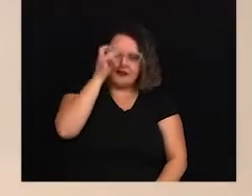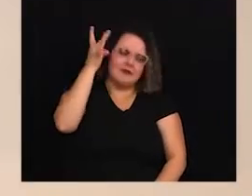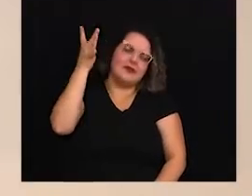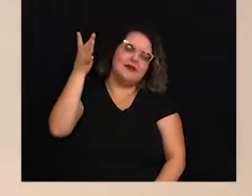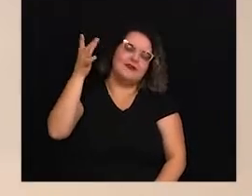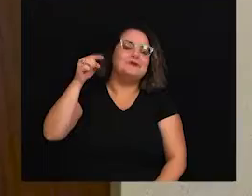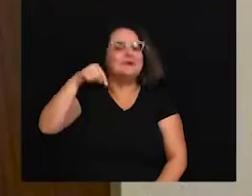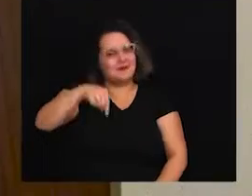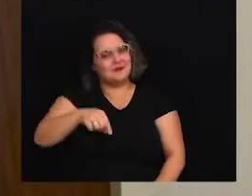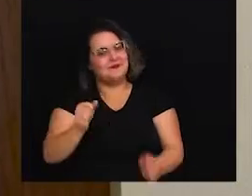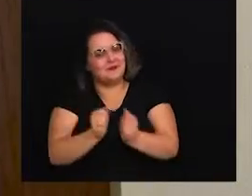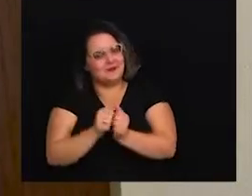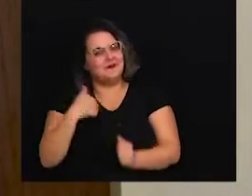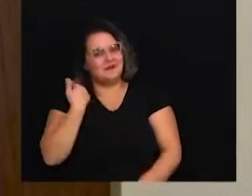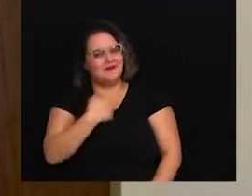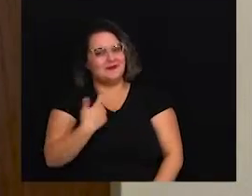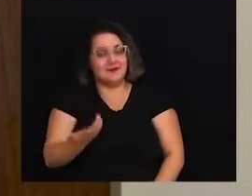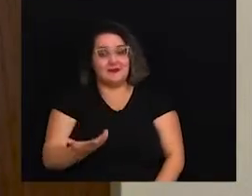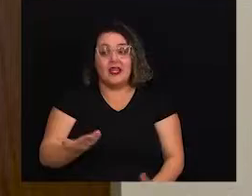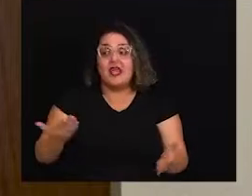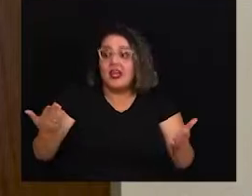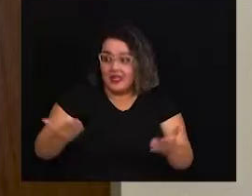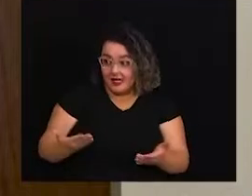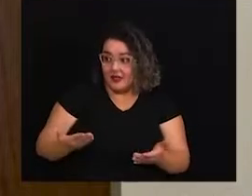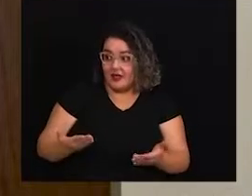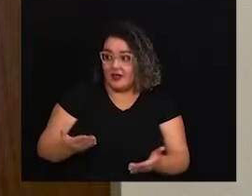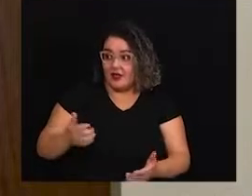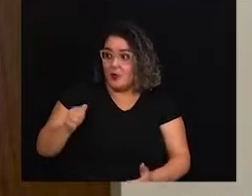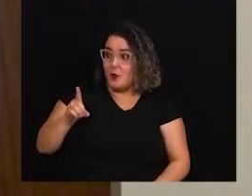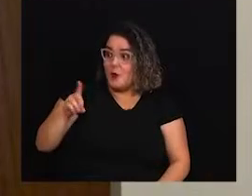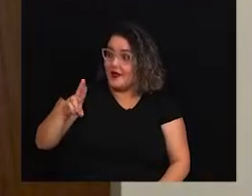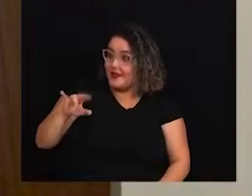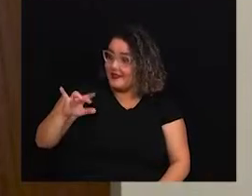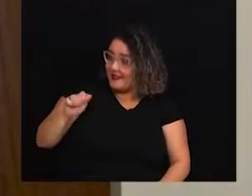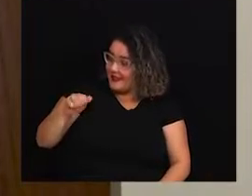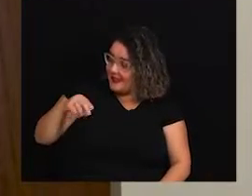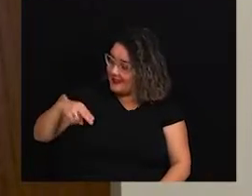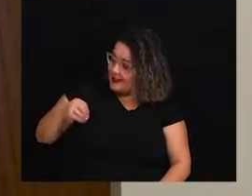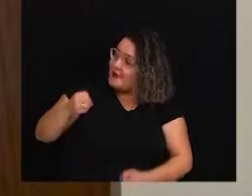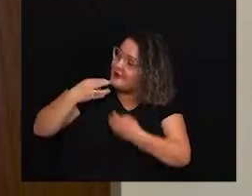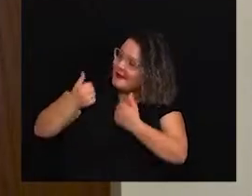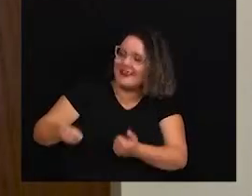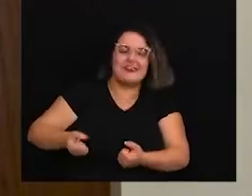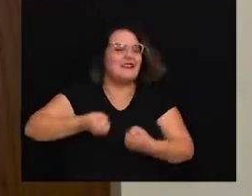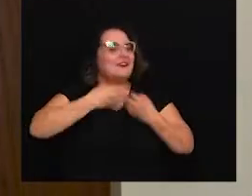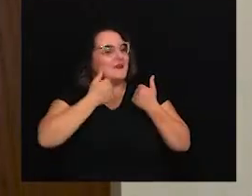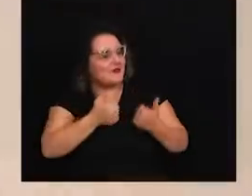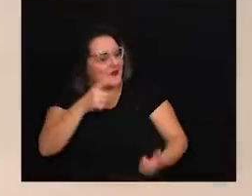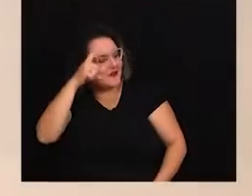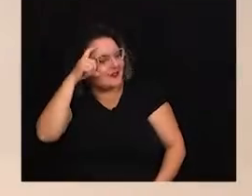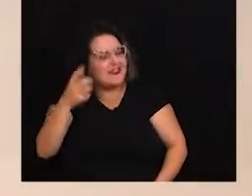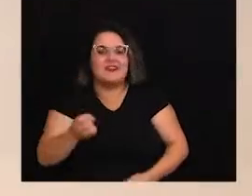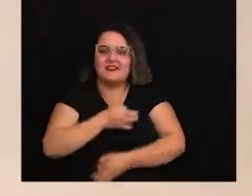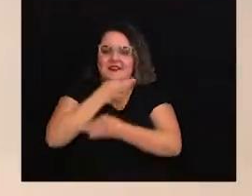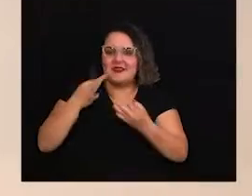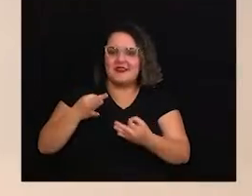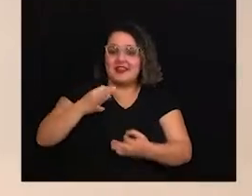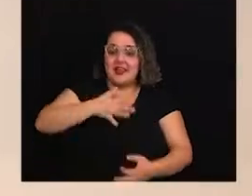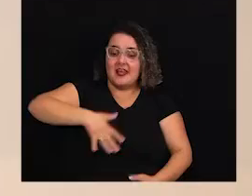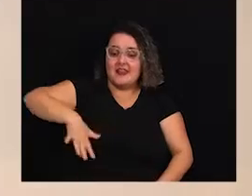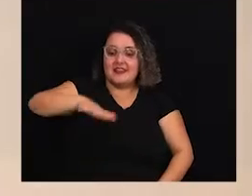é aqui com a gente. E olha, nós estamos aqui com o Adriano. Tudo bem, Adriano? Tudo bem, Michel? Tudo jóia.